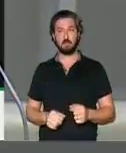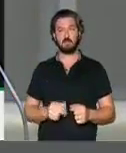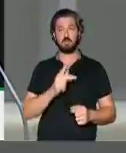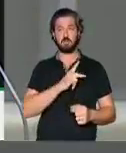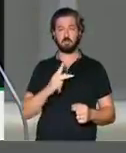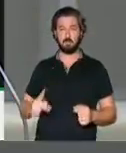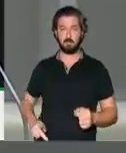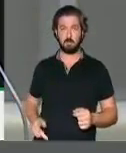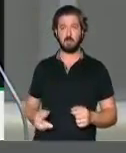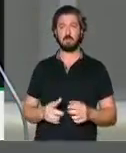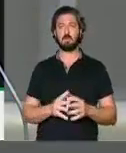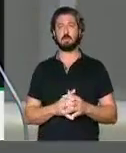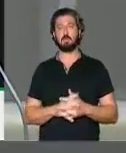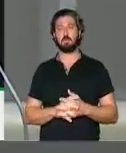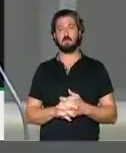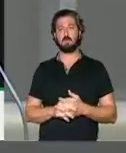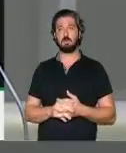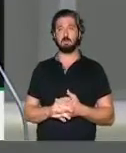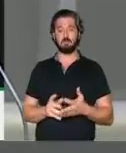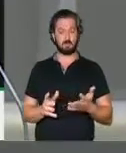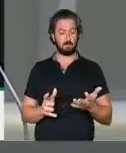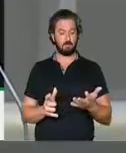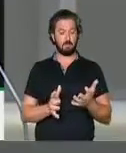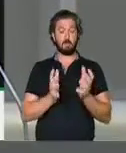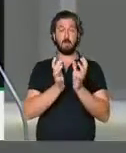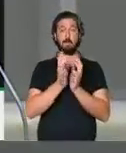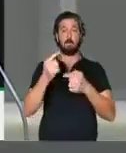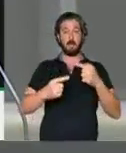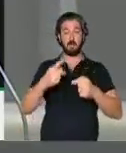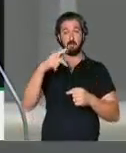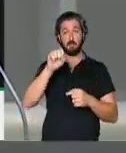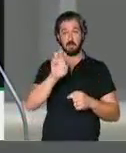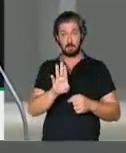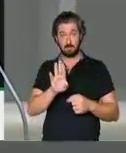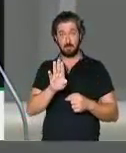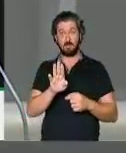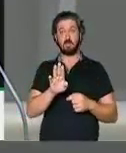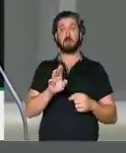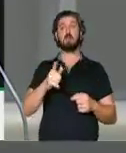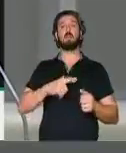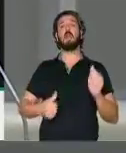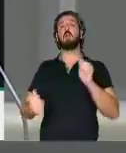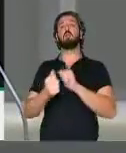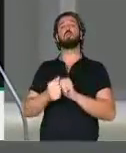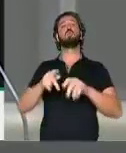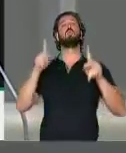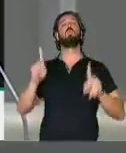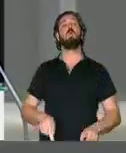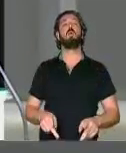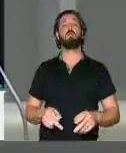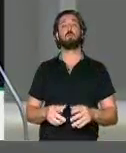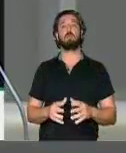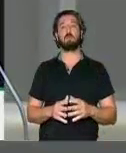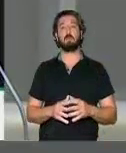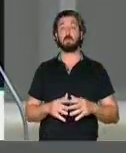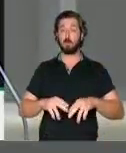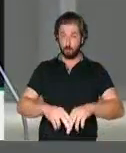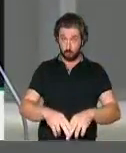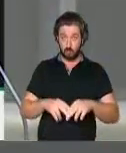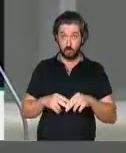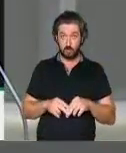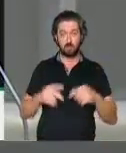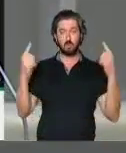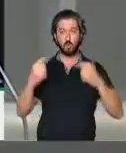de presidente da República. O Partido Socialista Brasileiro está ao lado da população, por isso